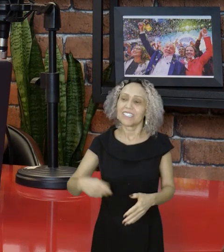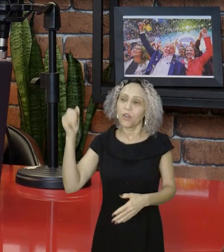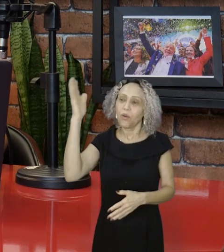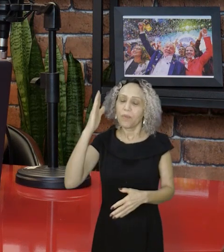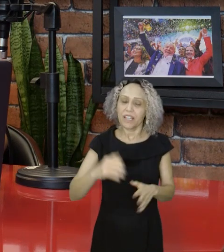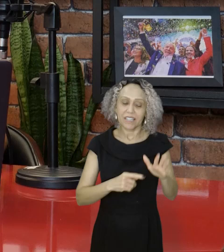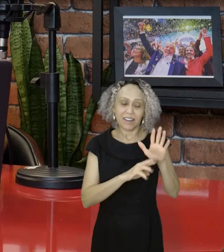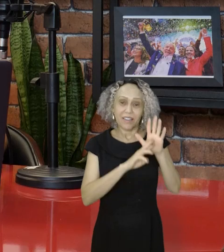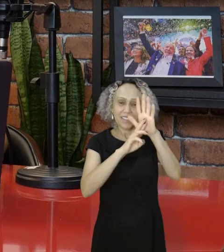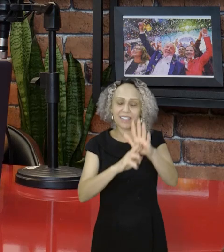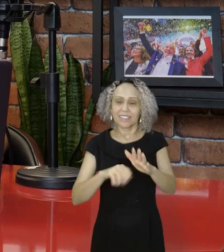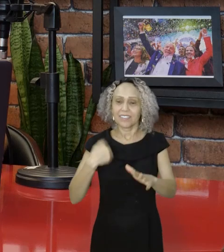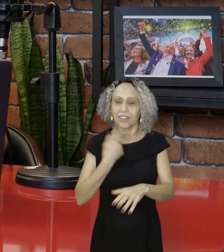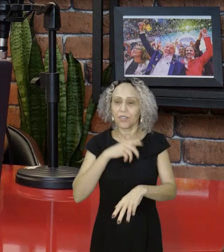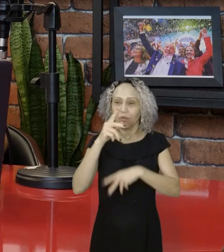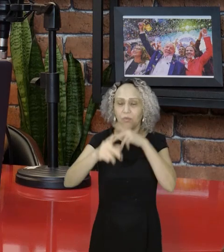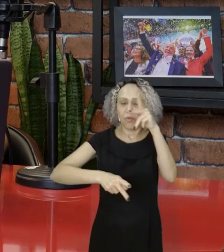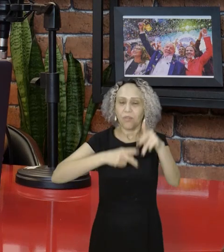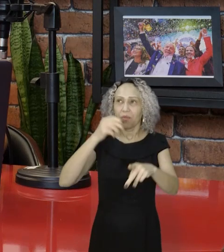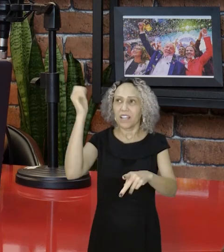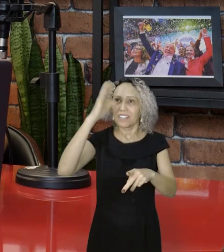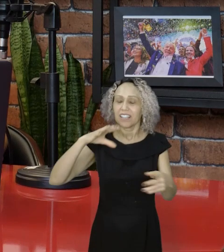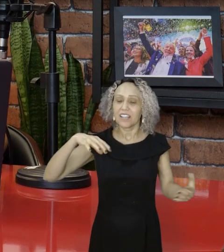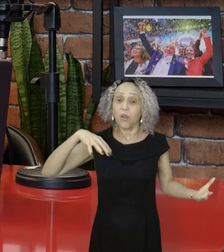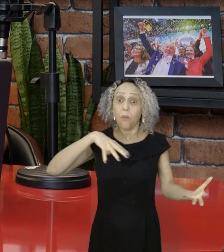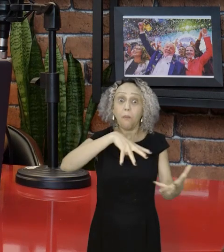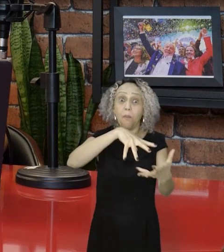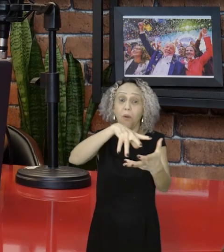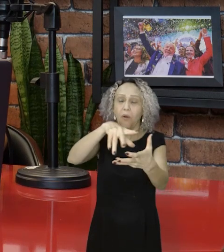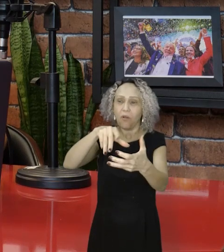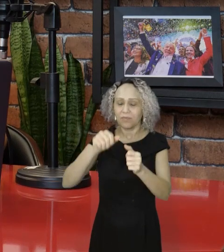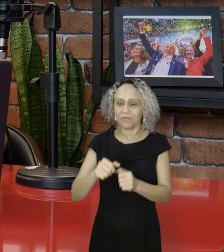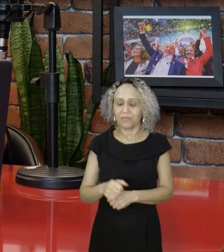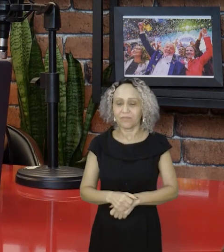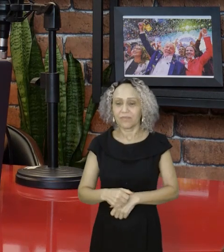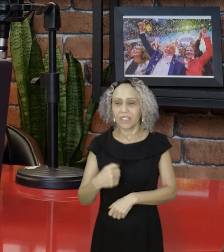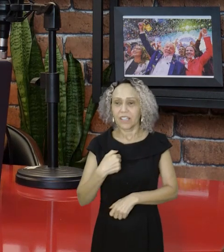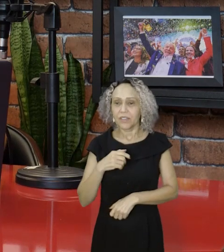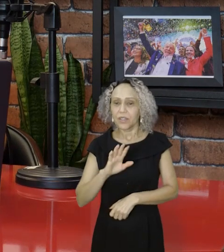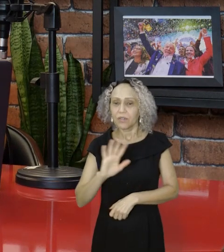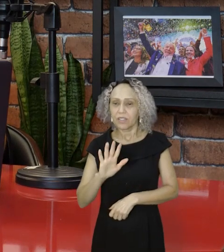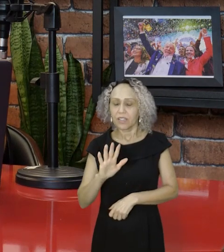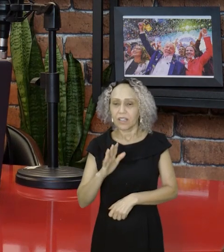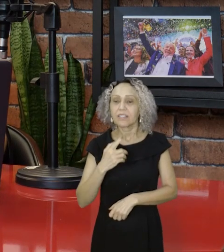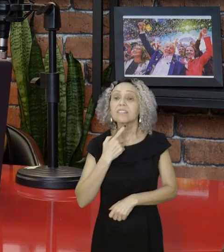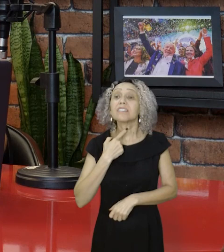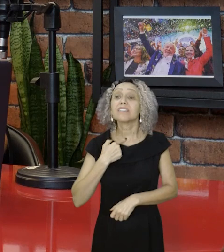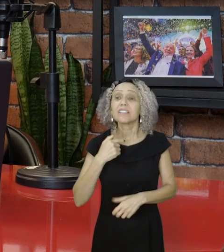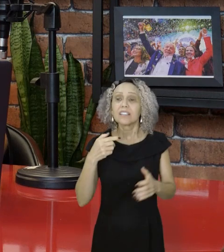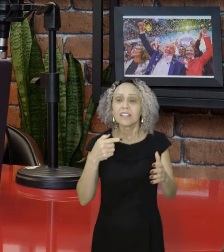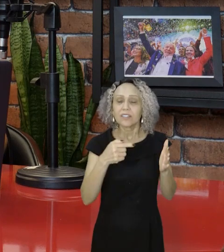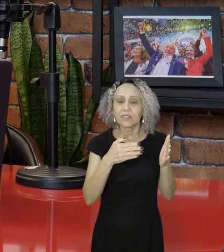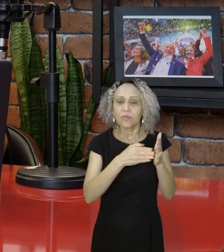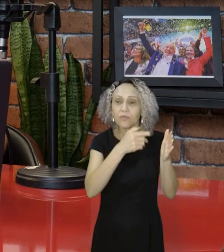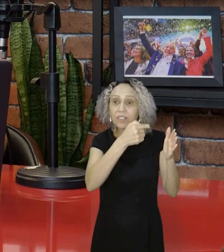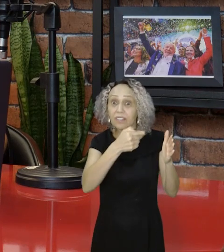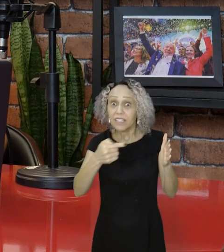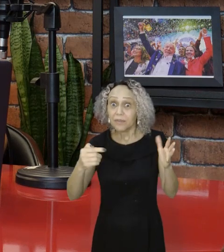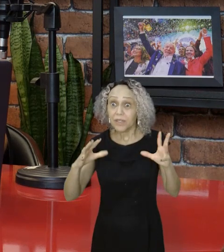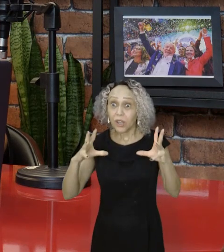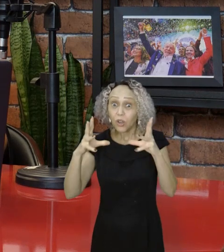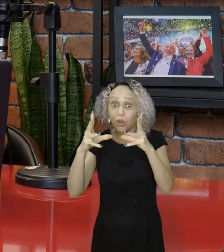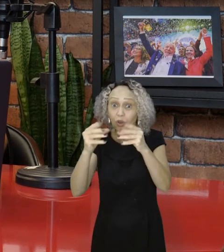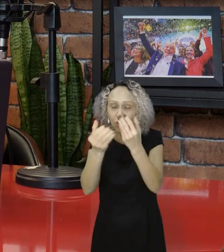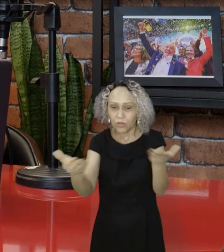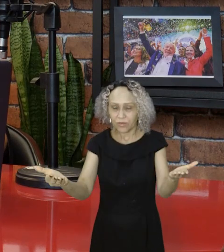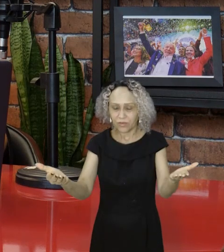Silva, presidente do Brasil, representando o nosso povo brasileiro no mundo inteiro. E eu me despeço de vocês